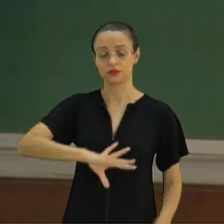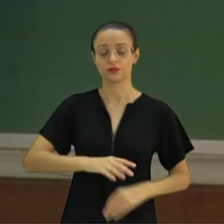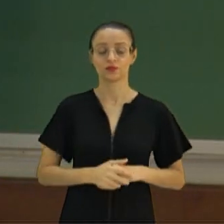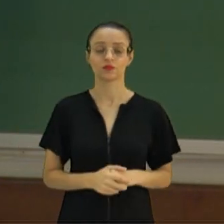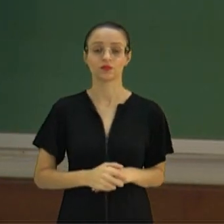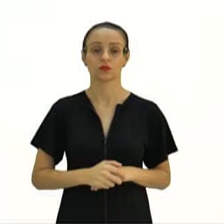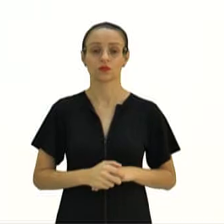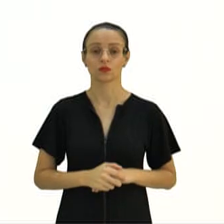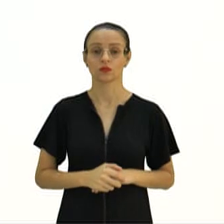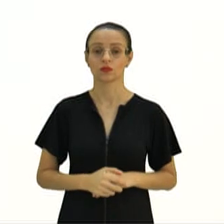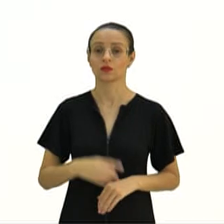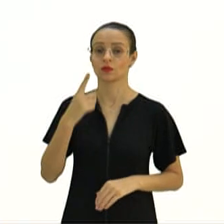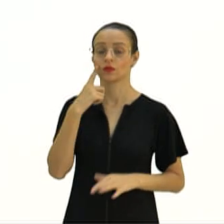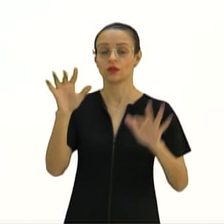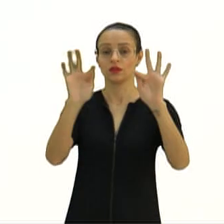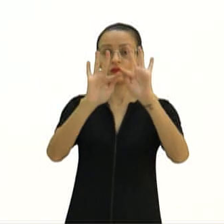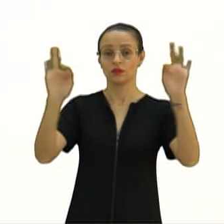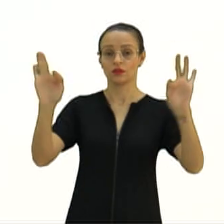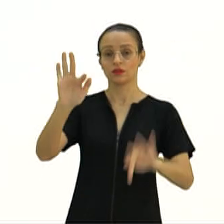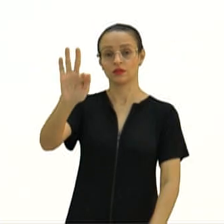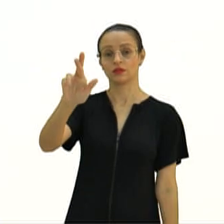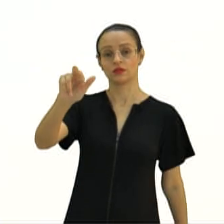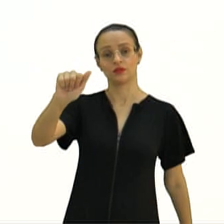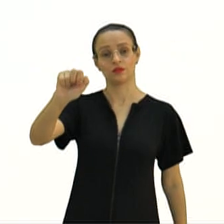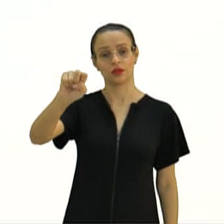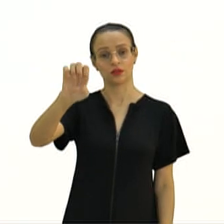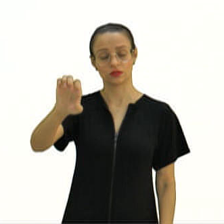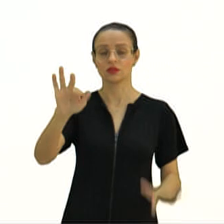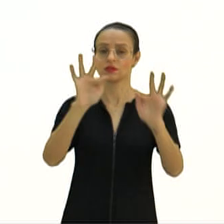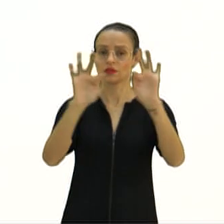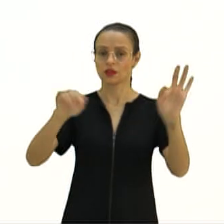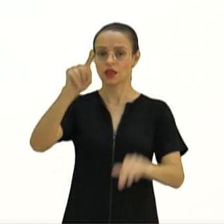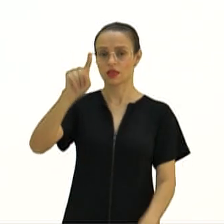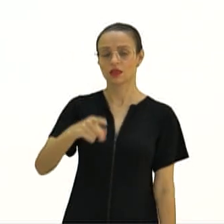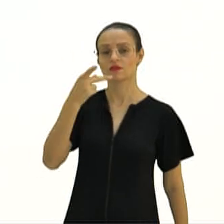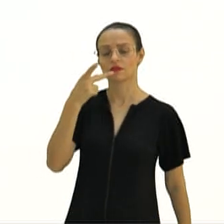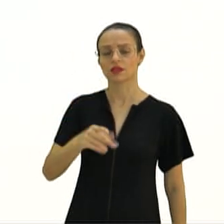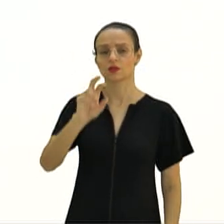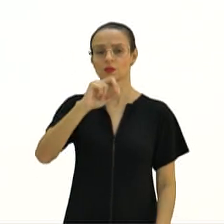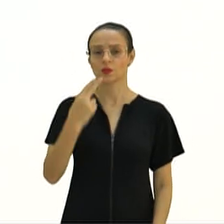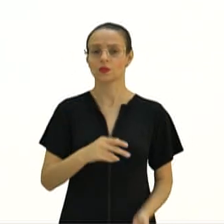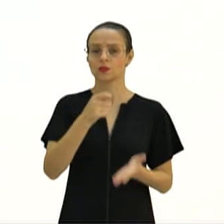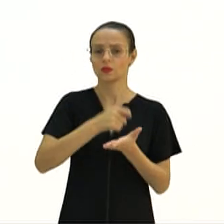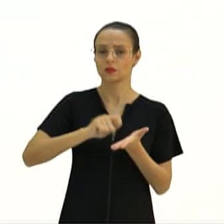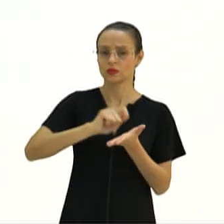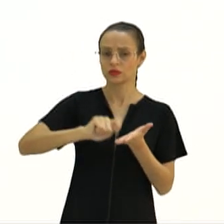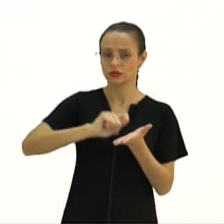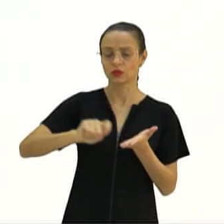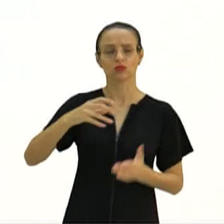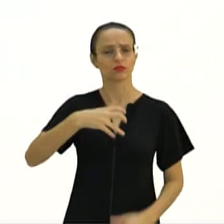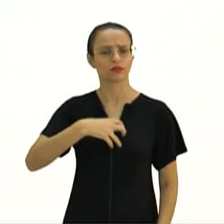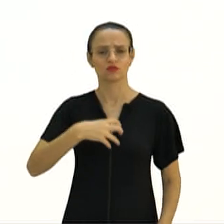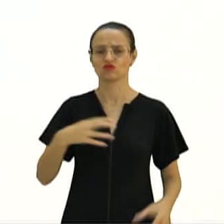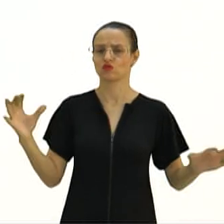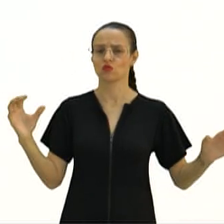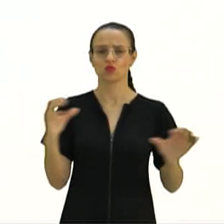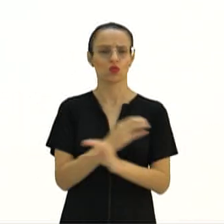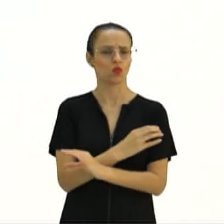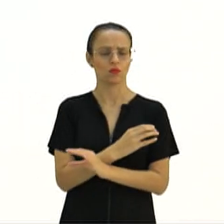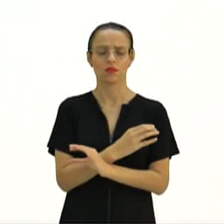a ideia de frase, acompanhe comigo, é um enunciado falado ou escrito que apresenta um sentido